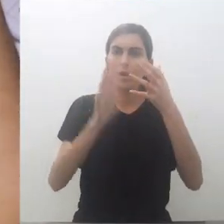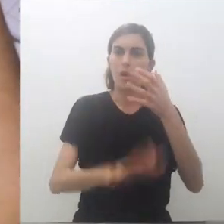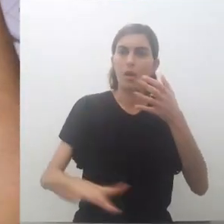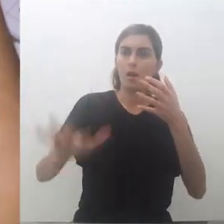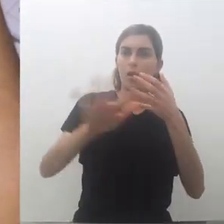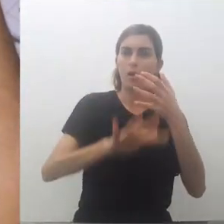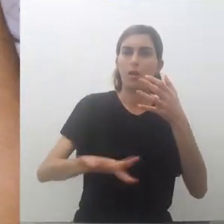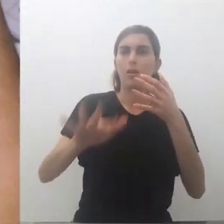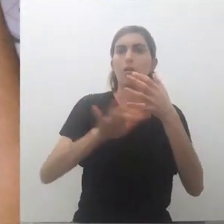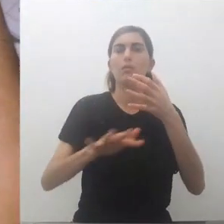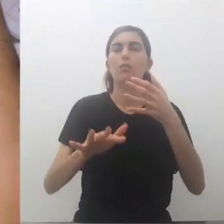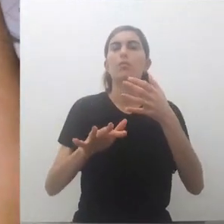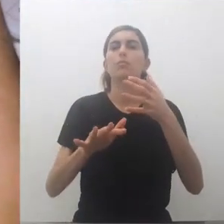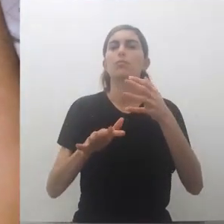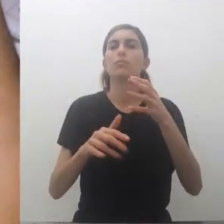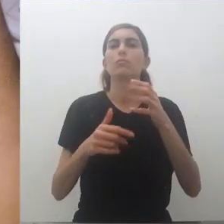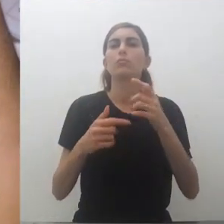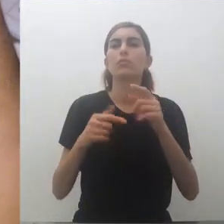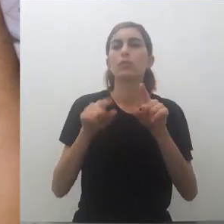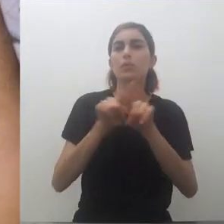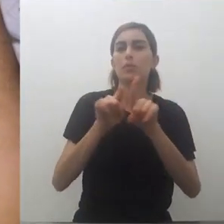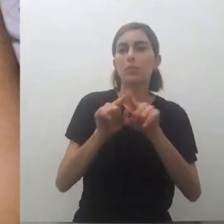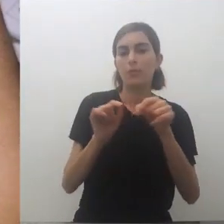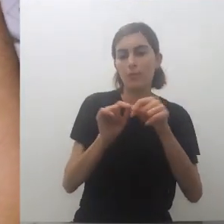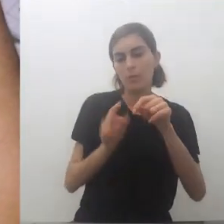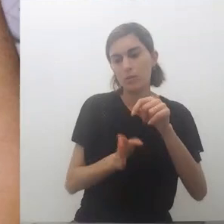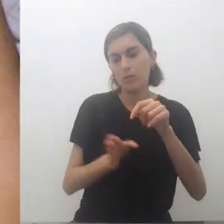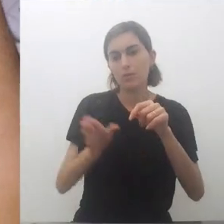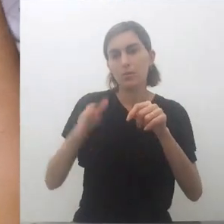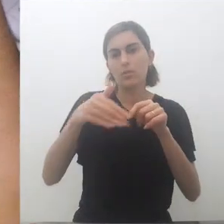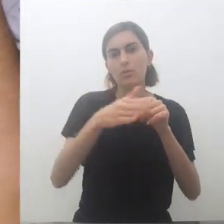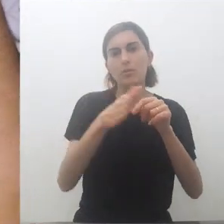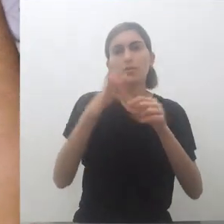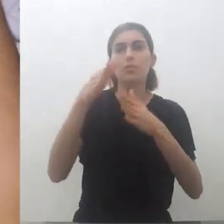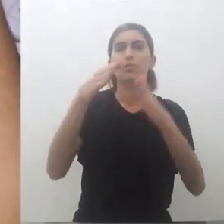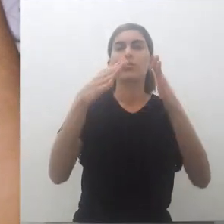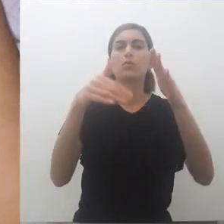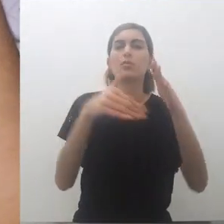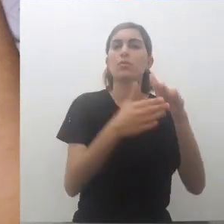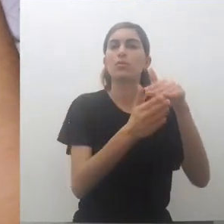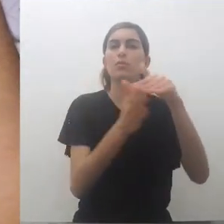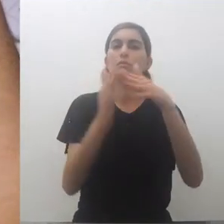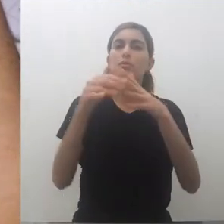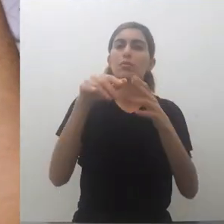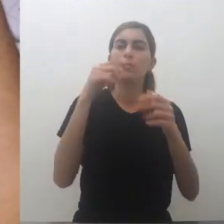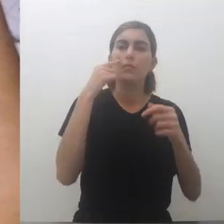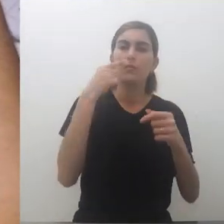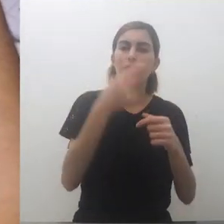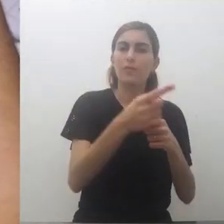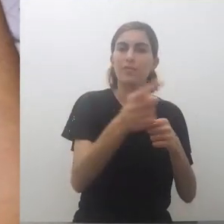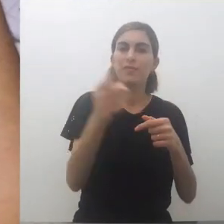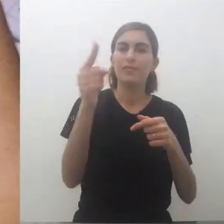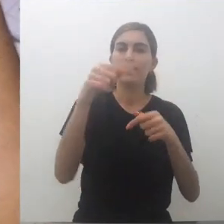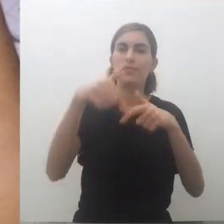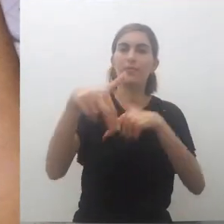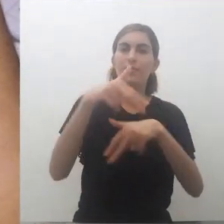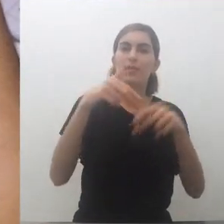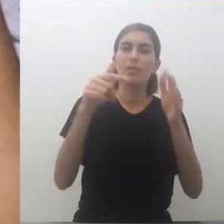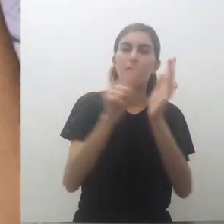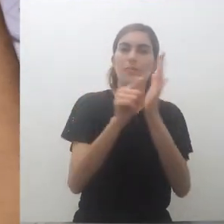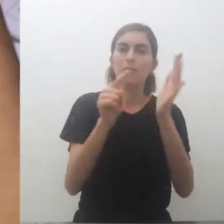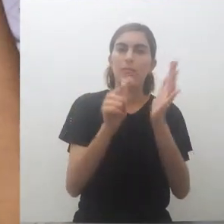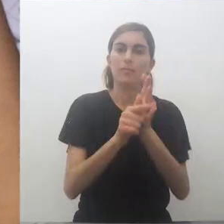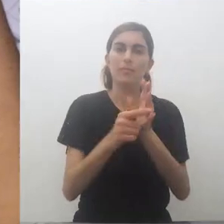pela página, e geram dinamismo passeando pelo espaço da página. É